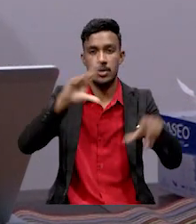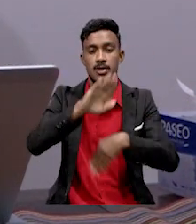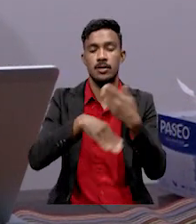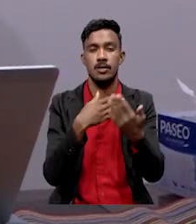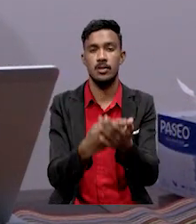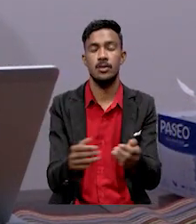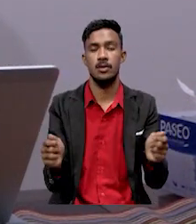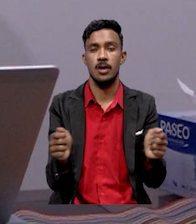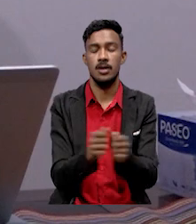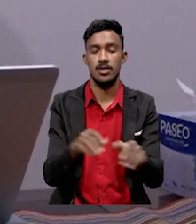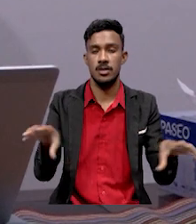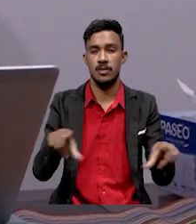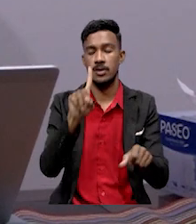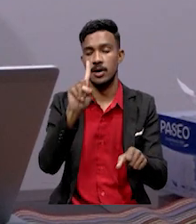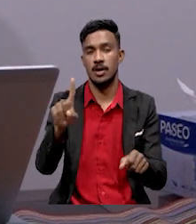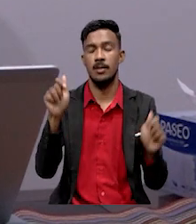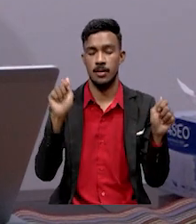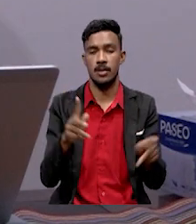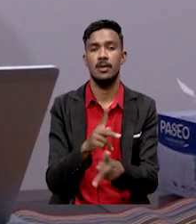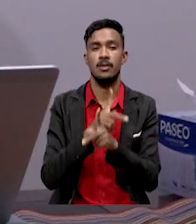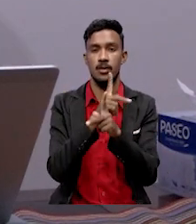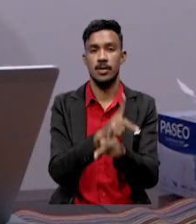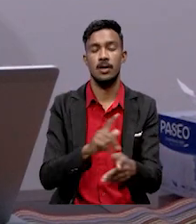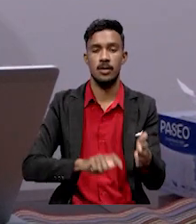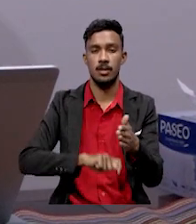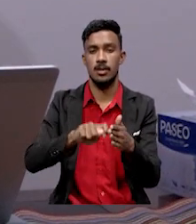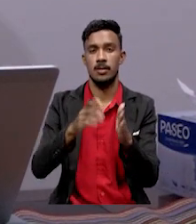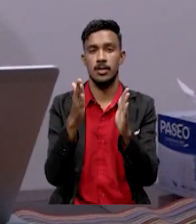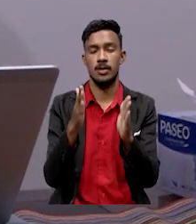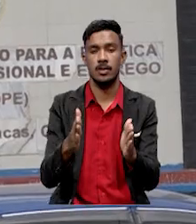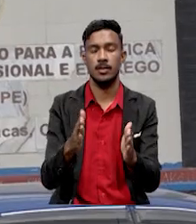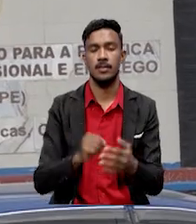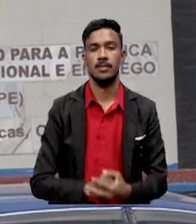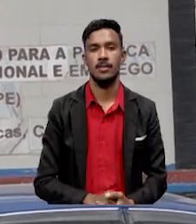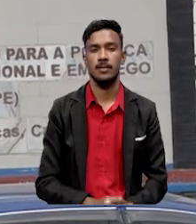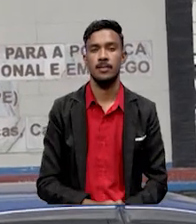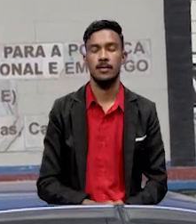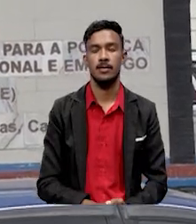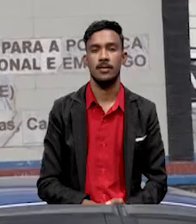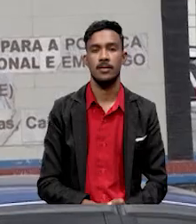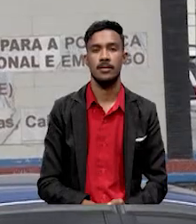ninia papel ida maka tu assegura recrutamento por mérito.